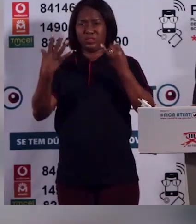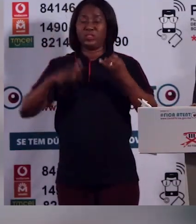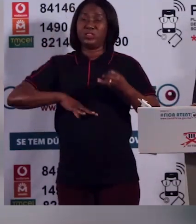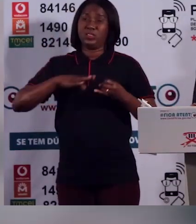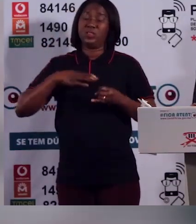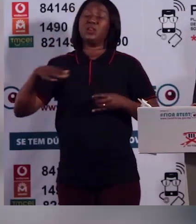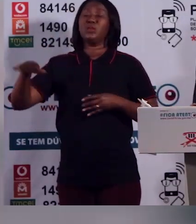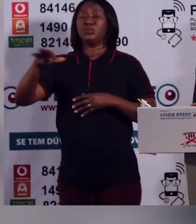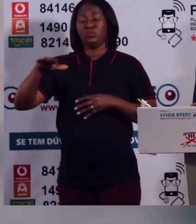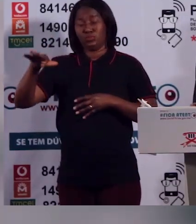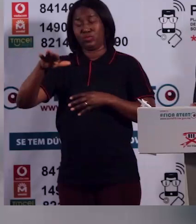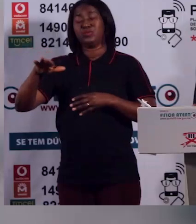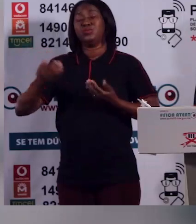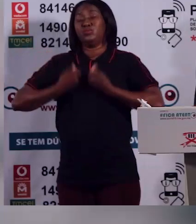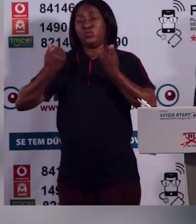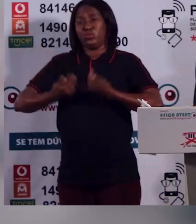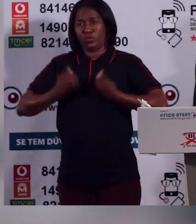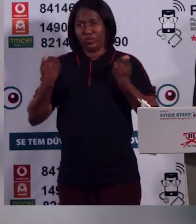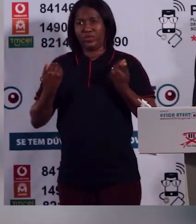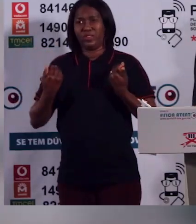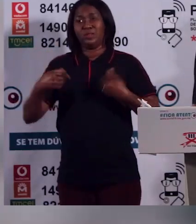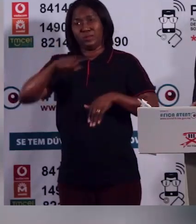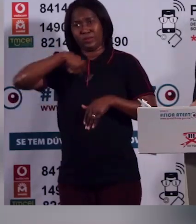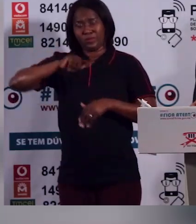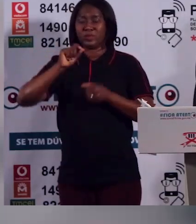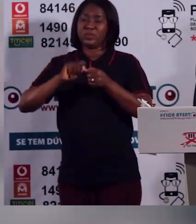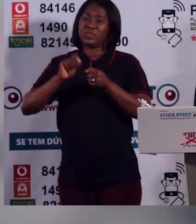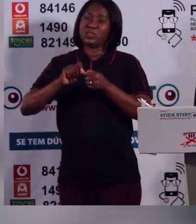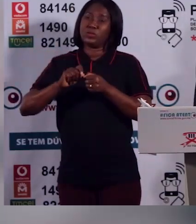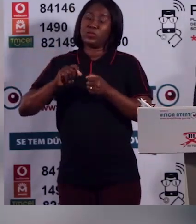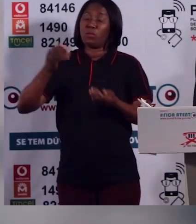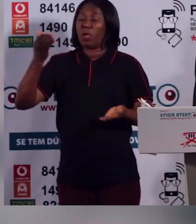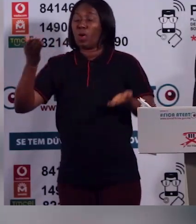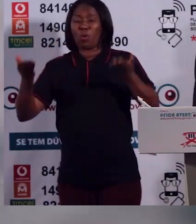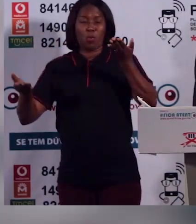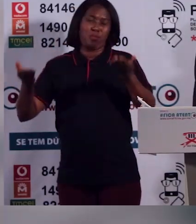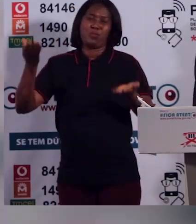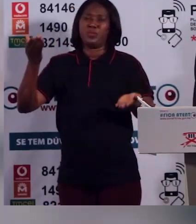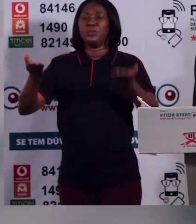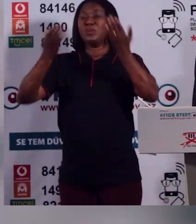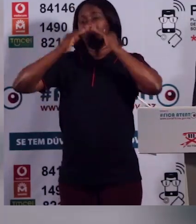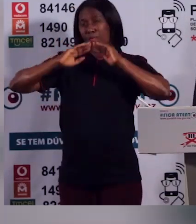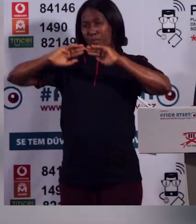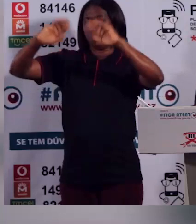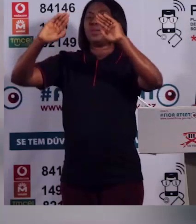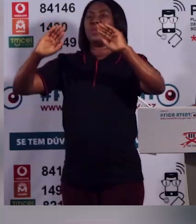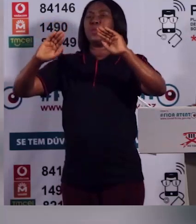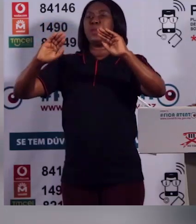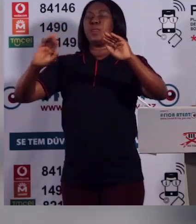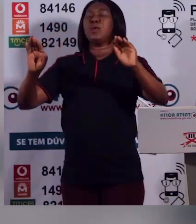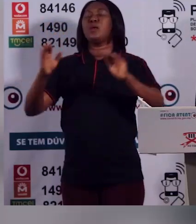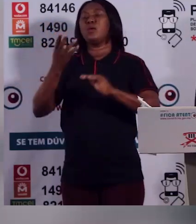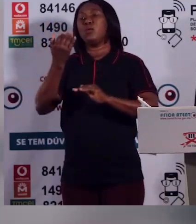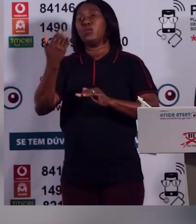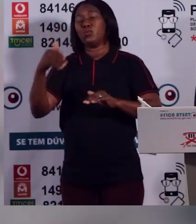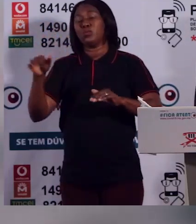jovem e, portanto, para nós compararmos melhor o número de casos por grupo